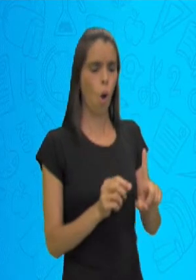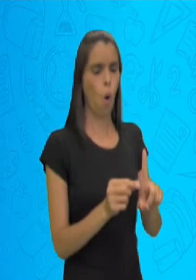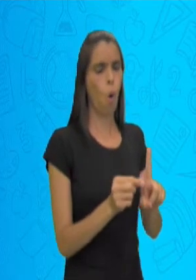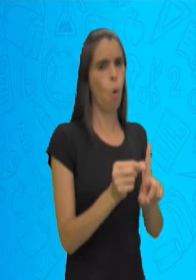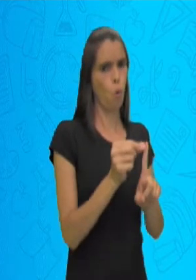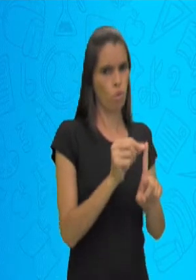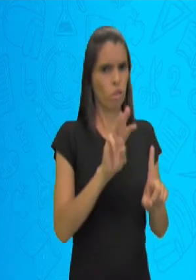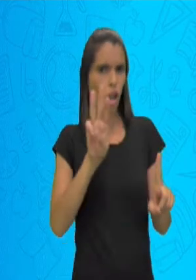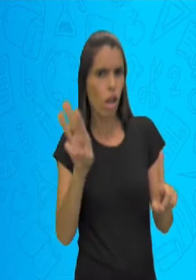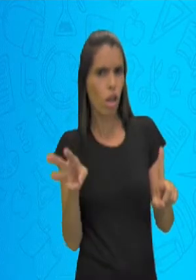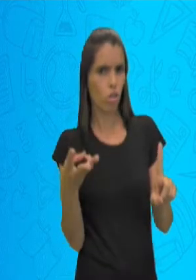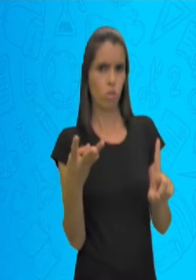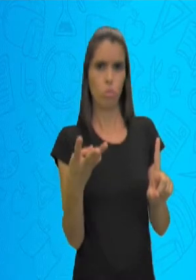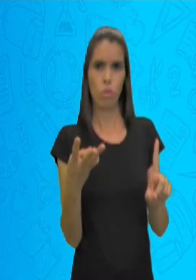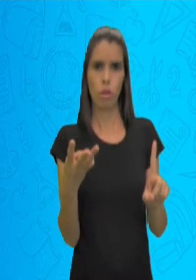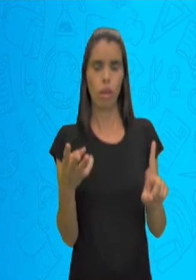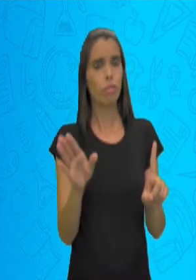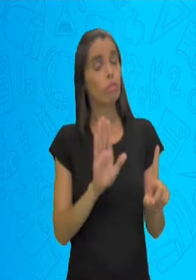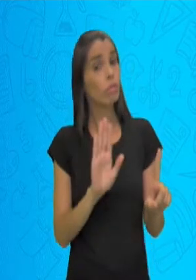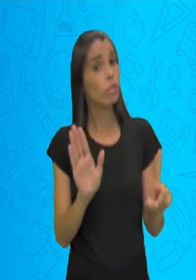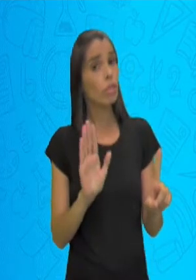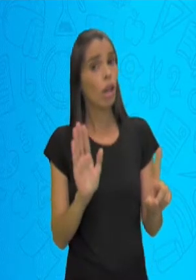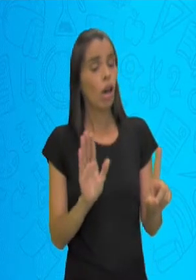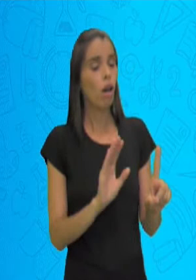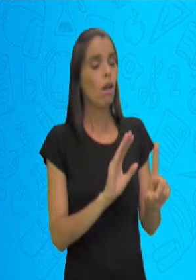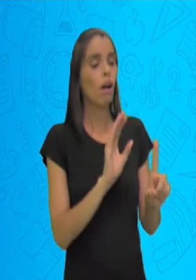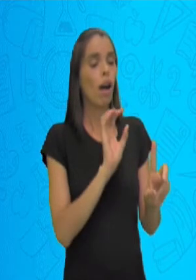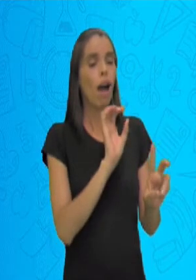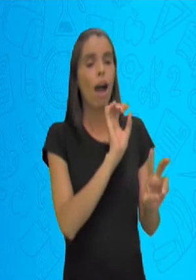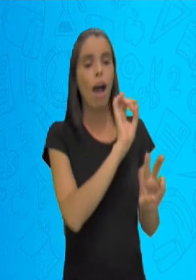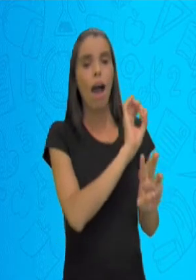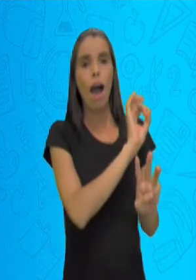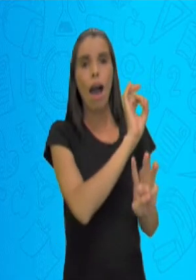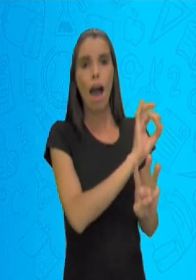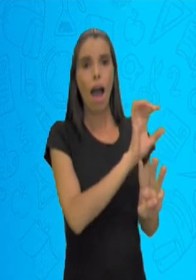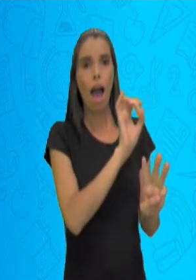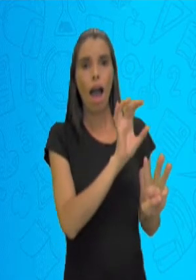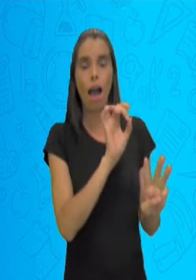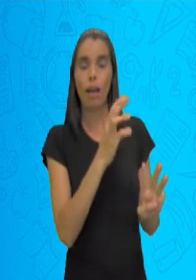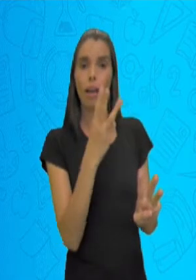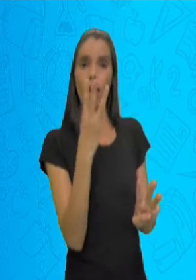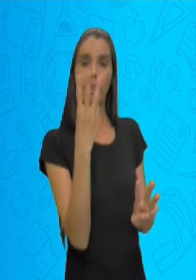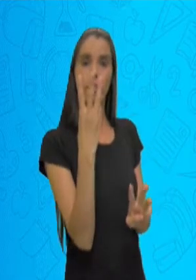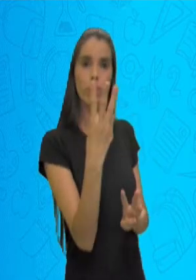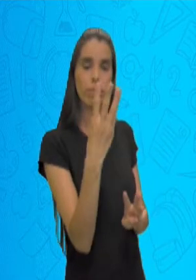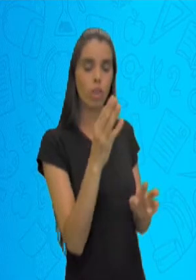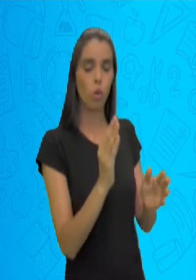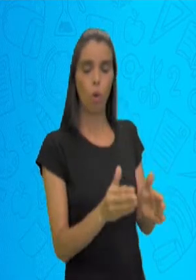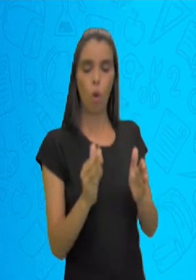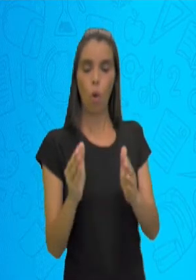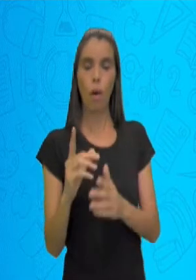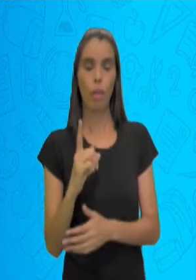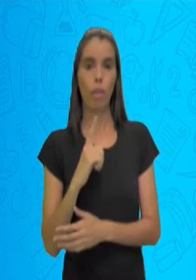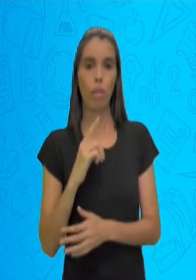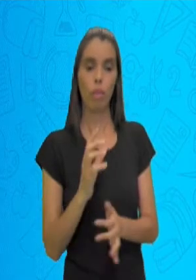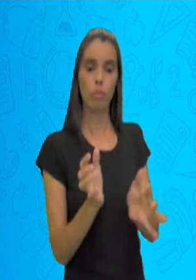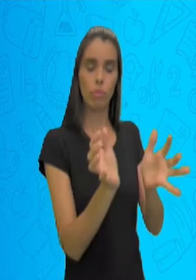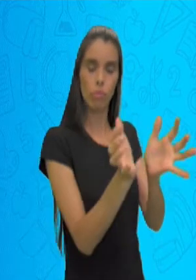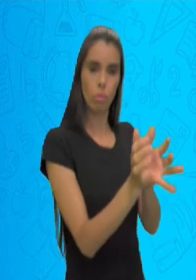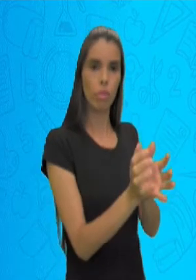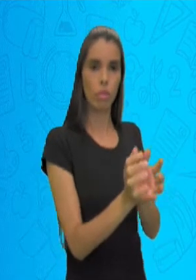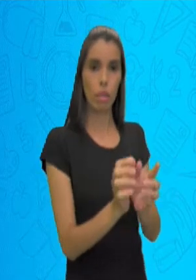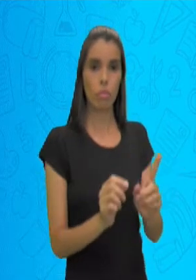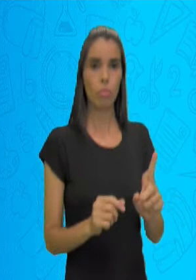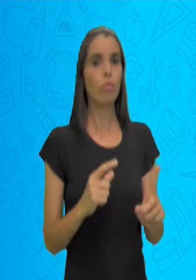cada 3 ordens nós temos uma classe. Então, nós temos, ó, a unidade de milhar,